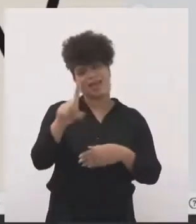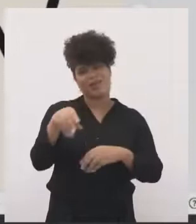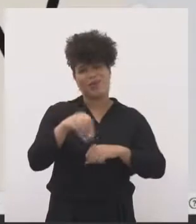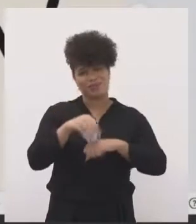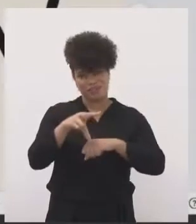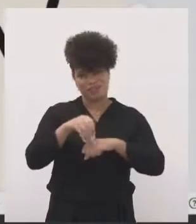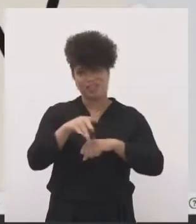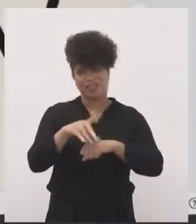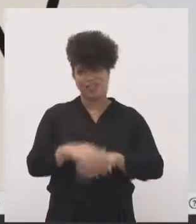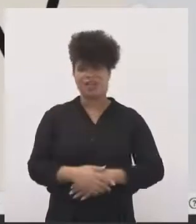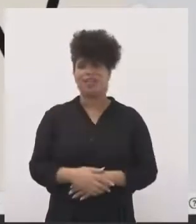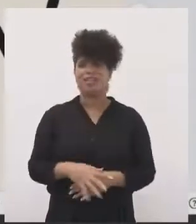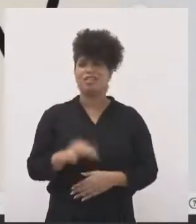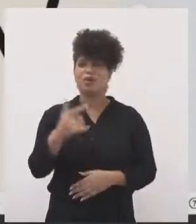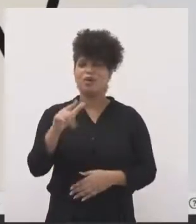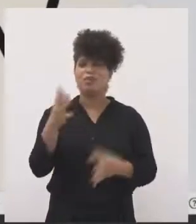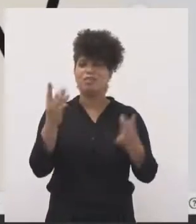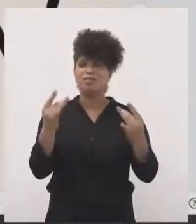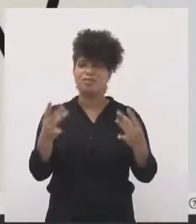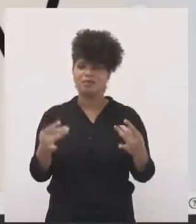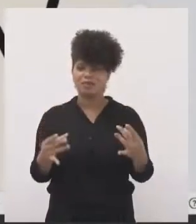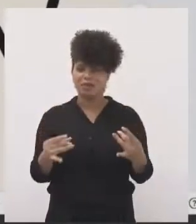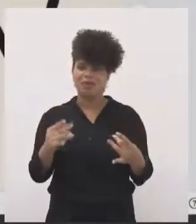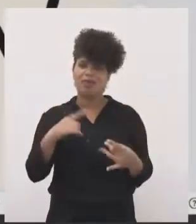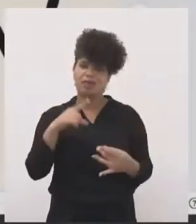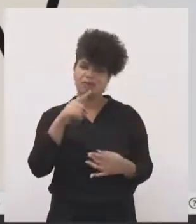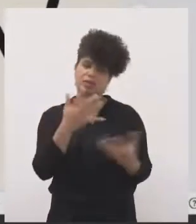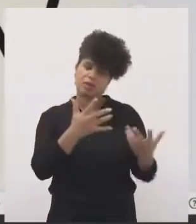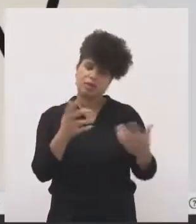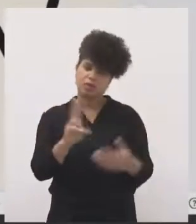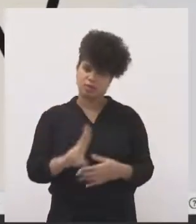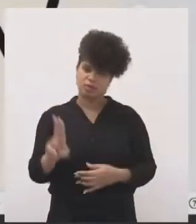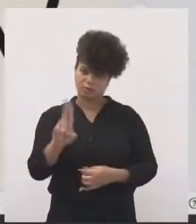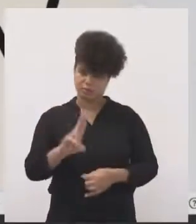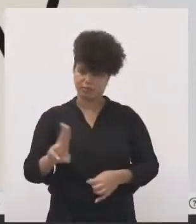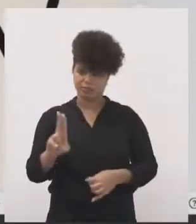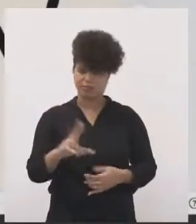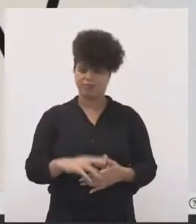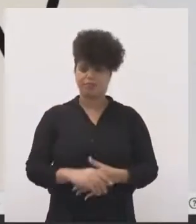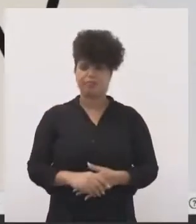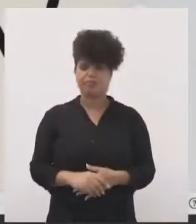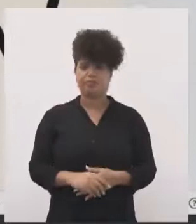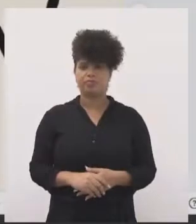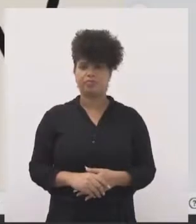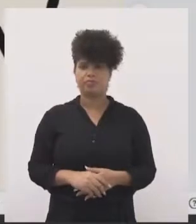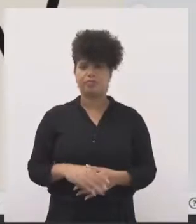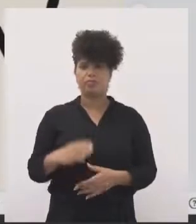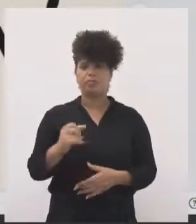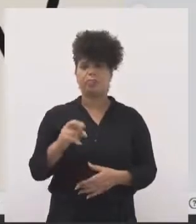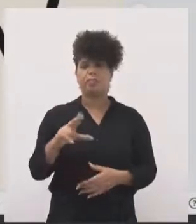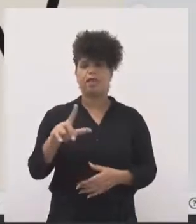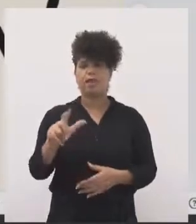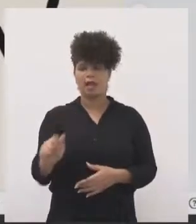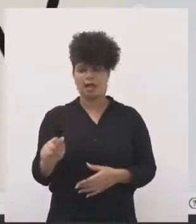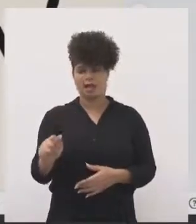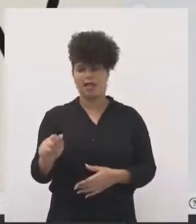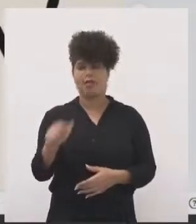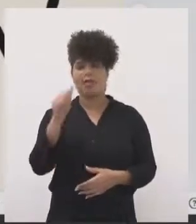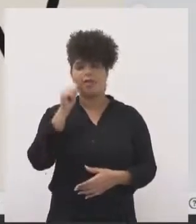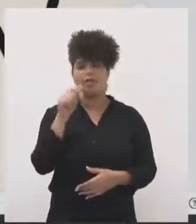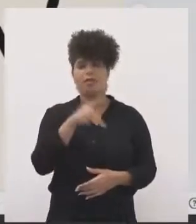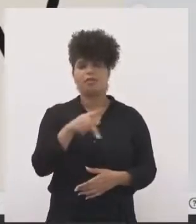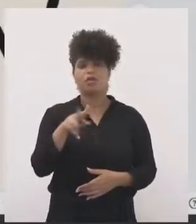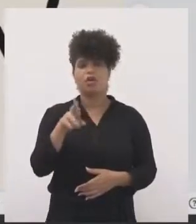Para alguma coisa aí mais específica que você queira utilizar. Aí, Carla, a professora Rosemary